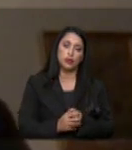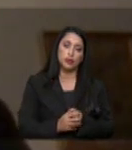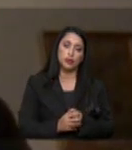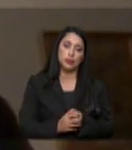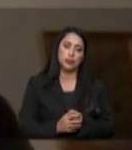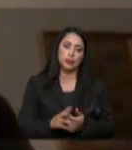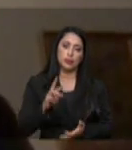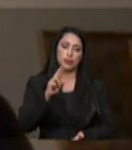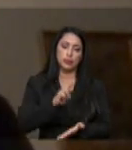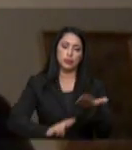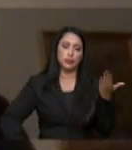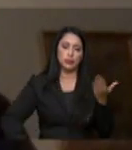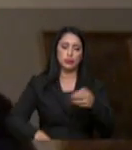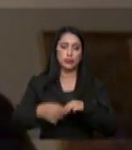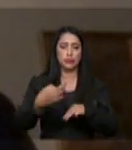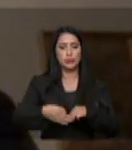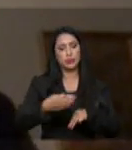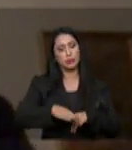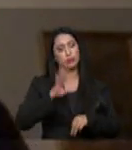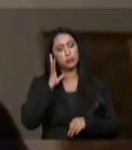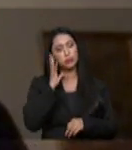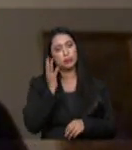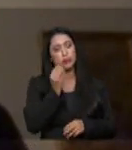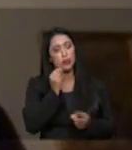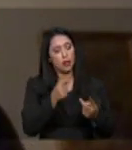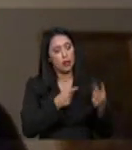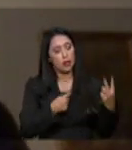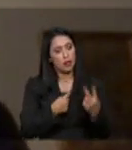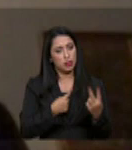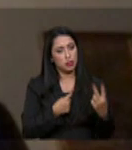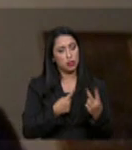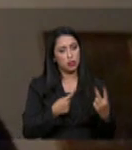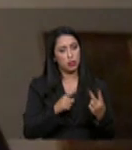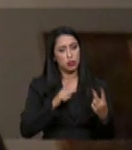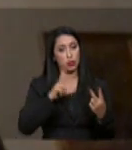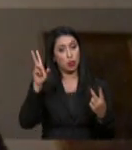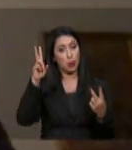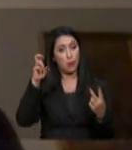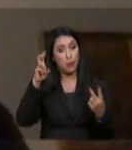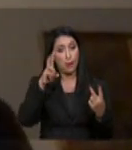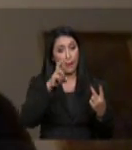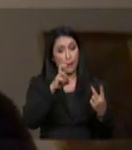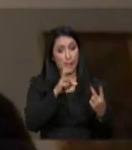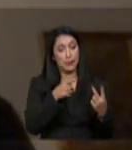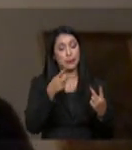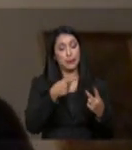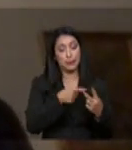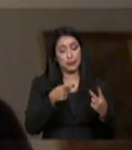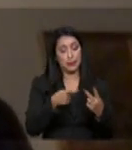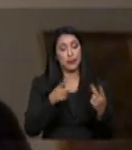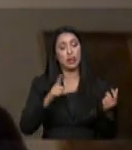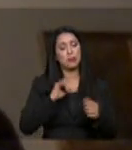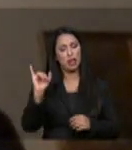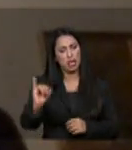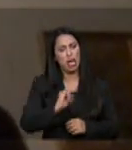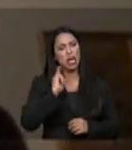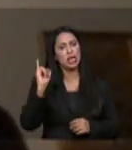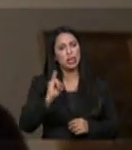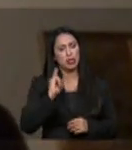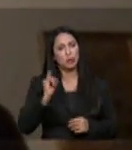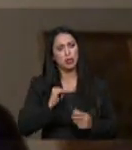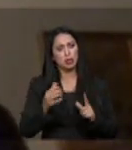sob a relatoria do Ministro Dias toffoli ambas tratam dessa temática e ressaltam a importância